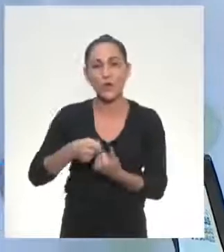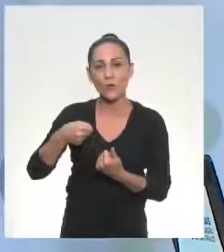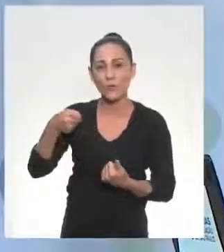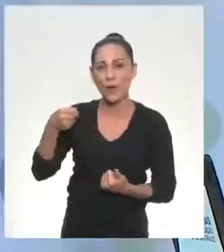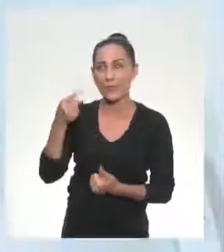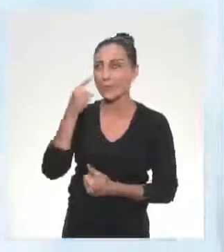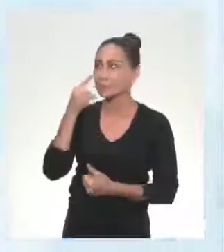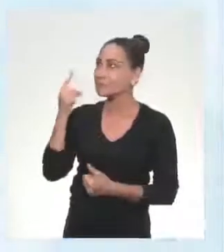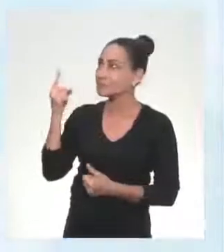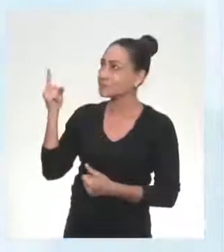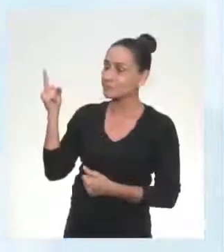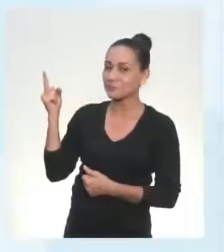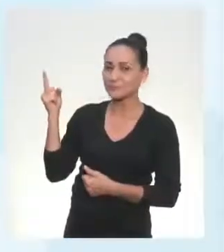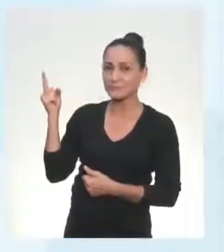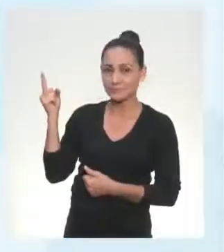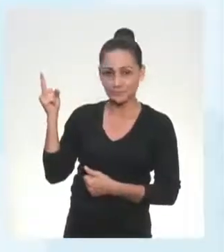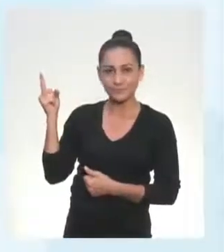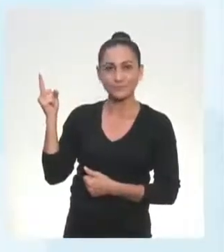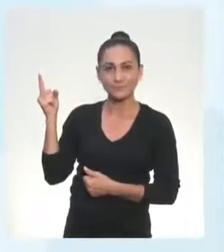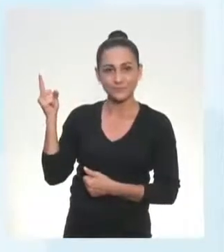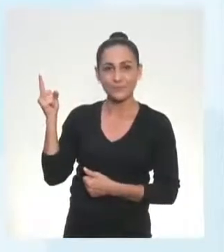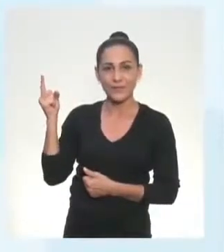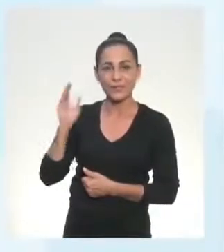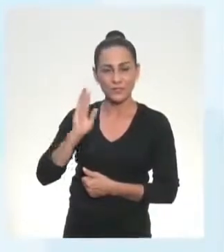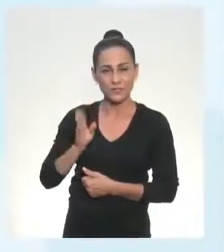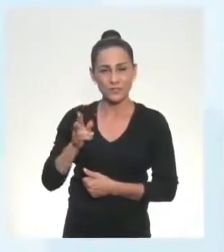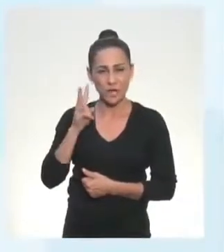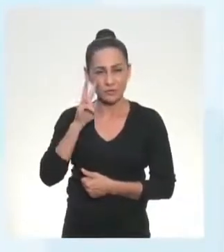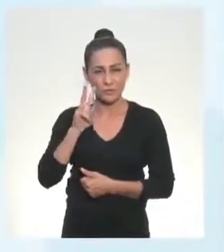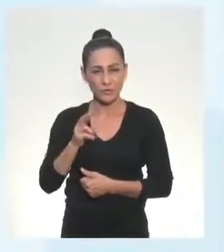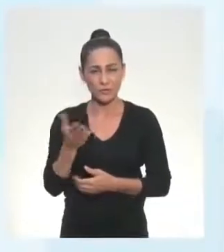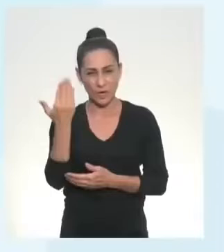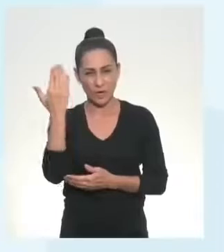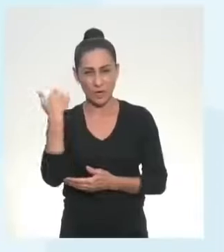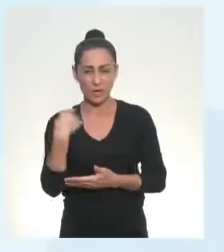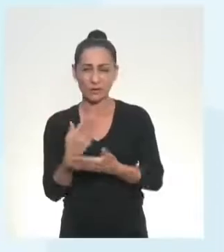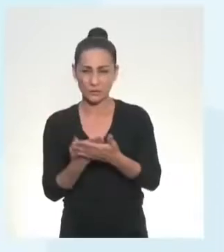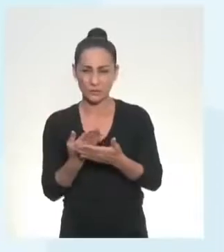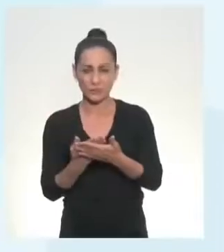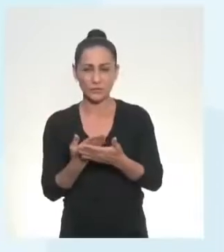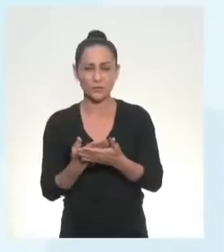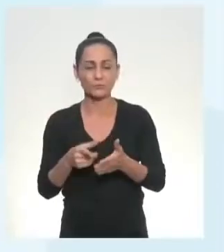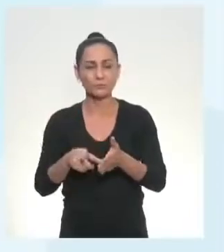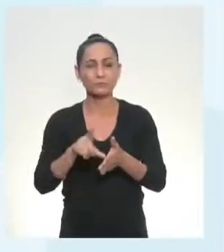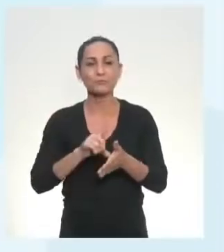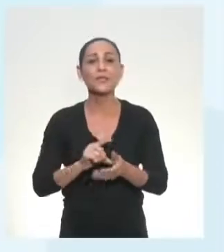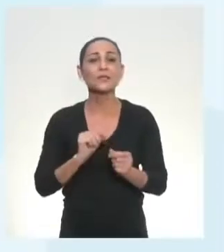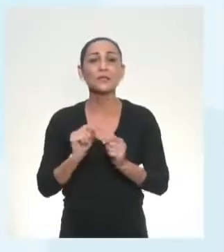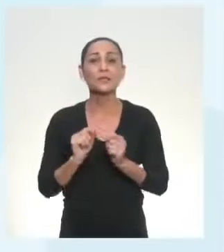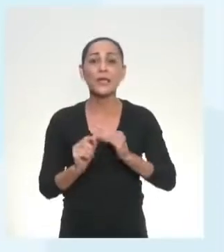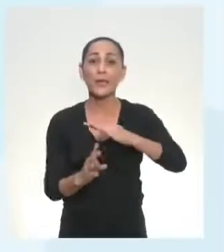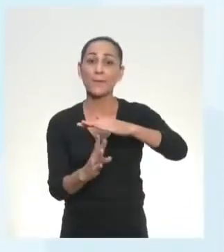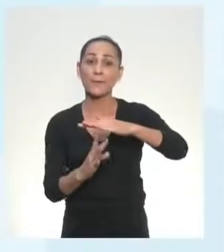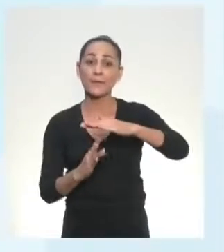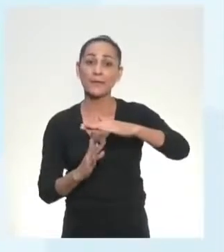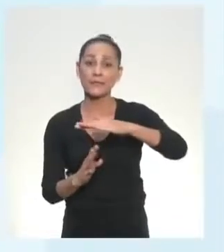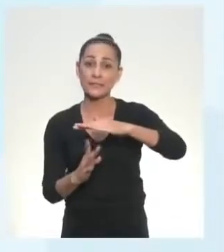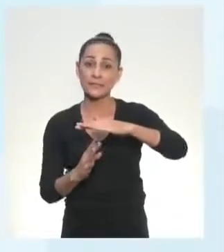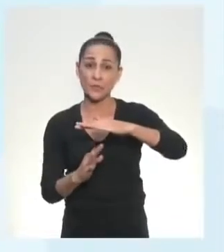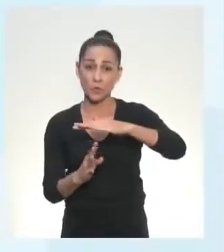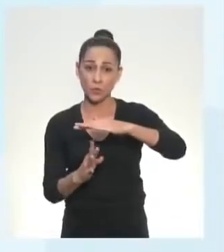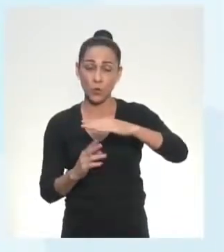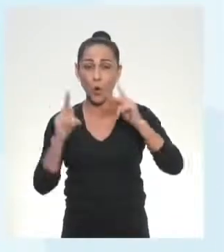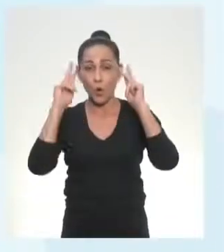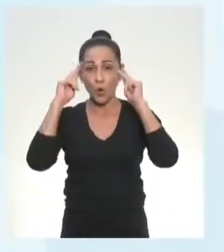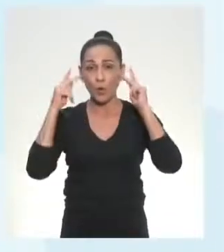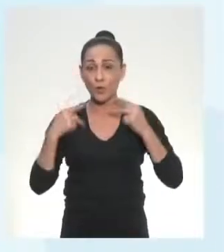professora Luísa comentou é esse, né, que a gente já até viu, né, em outras aulas, a questão aí da migração humana